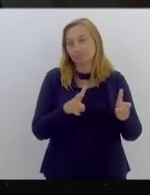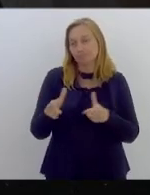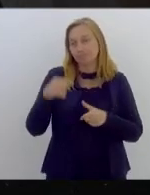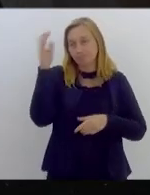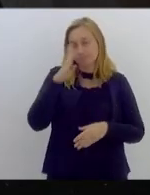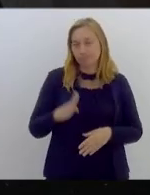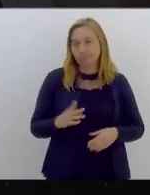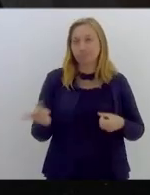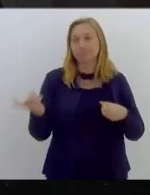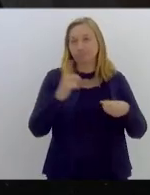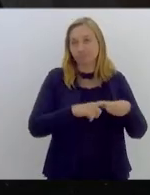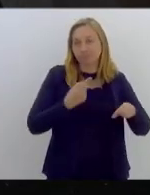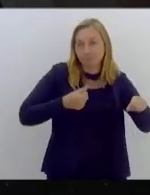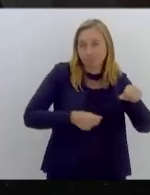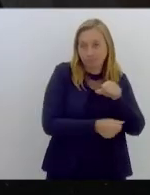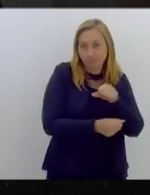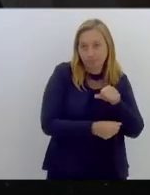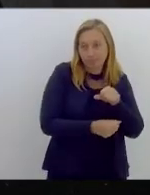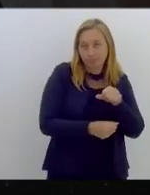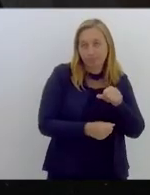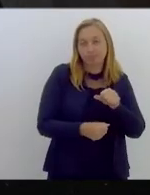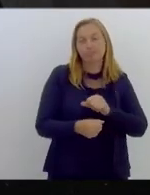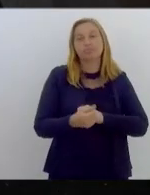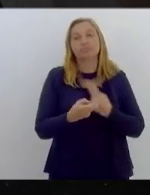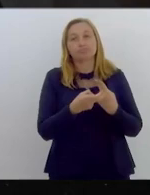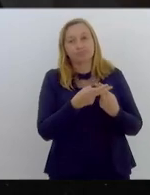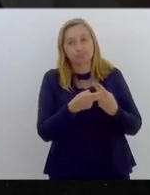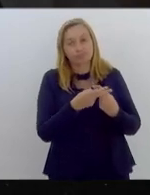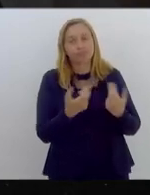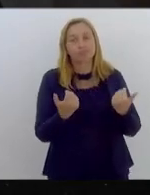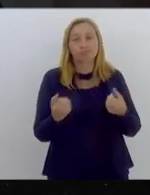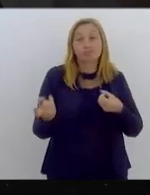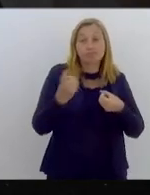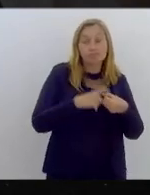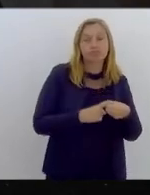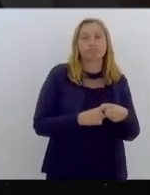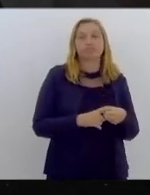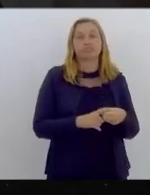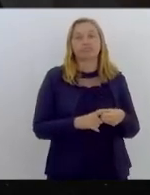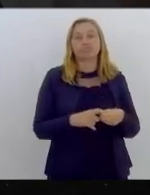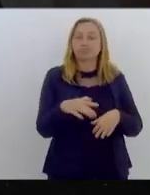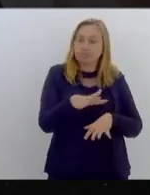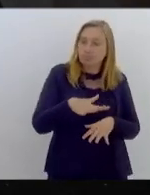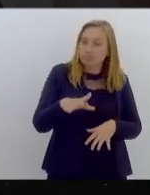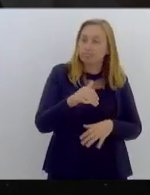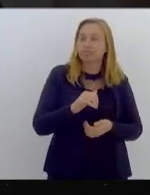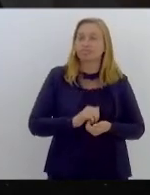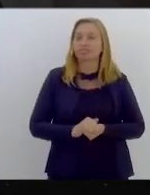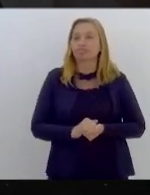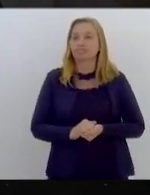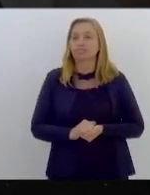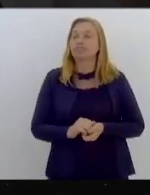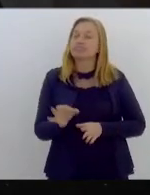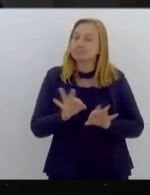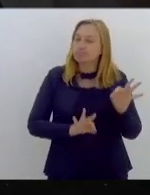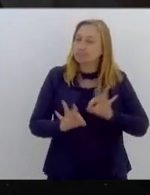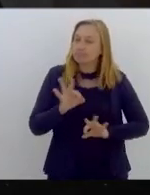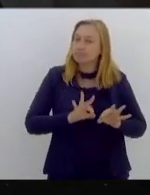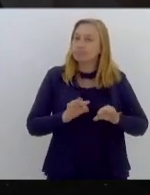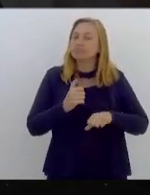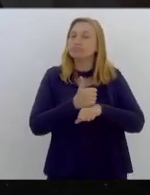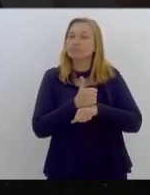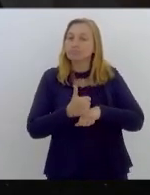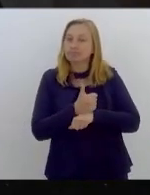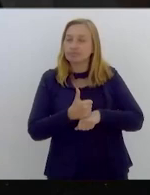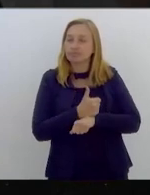preciso voltar a investir no SUS, voltar a investir na modernização das unidades, na preparação dos seus